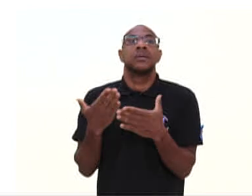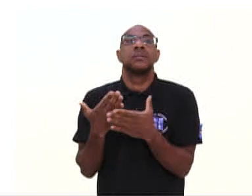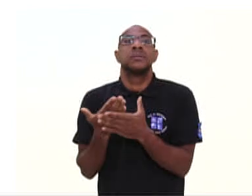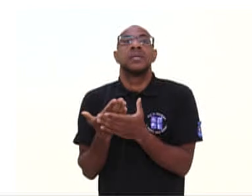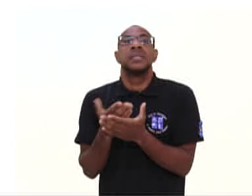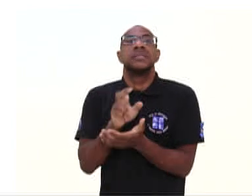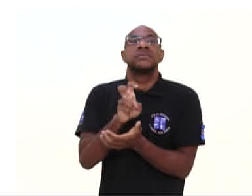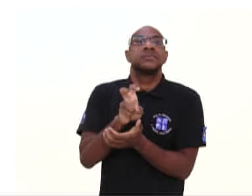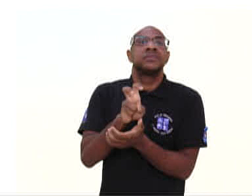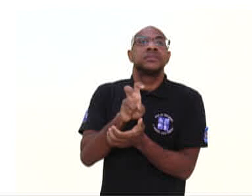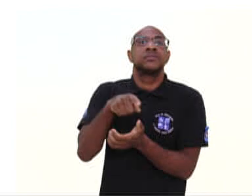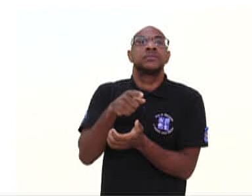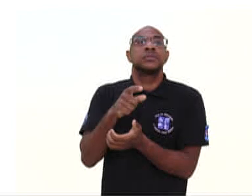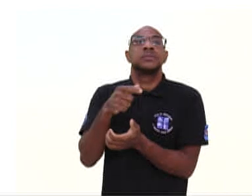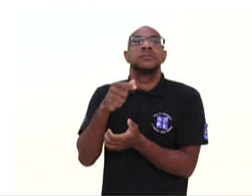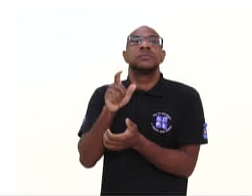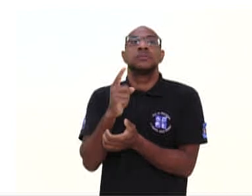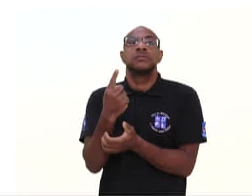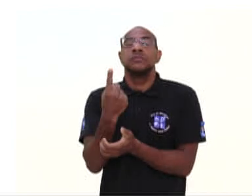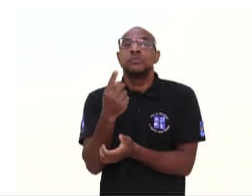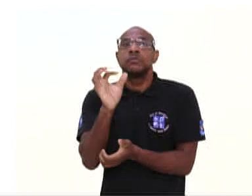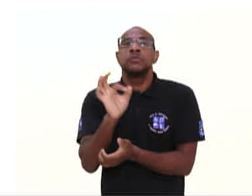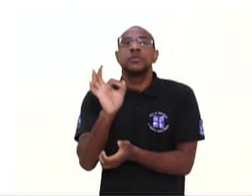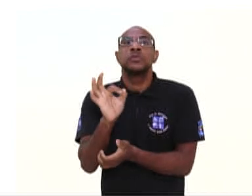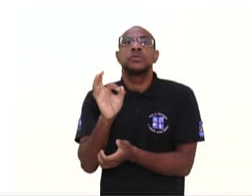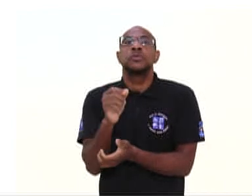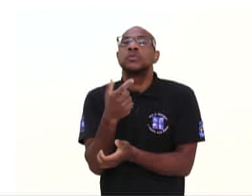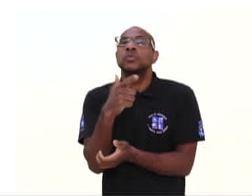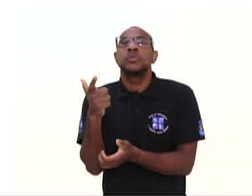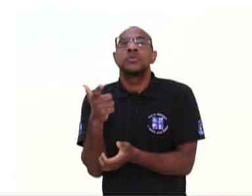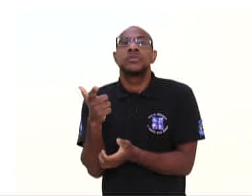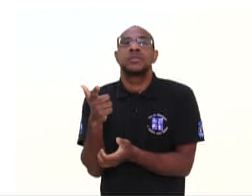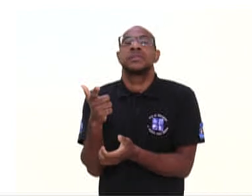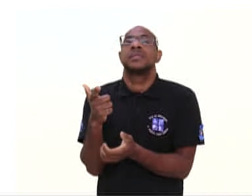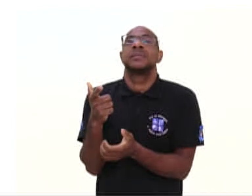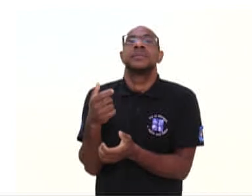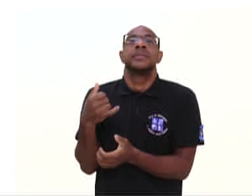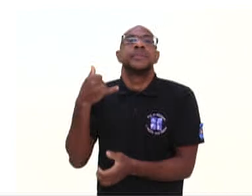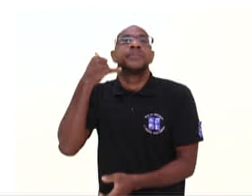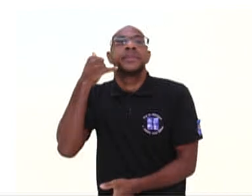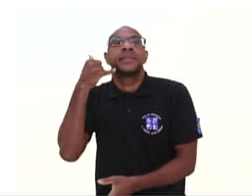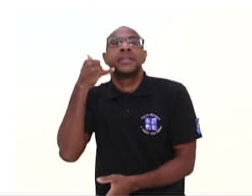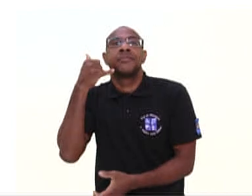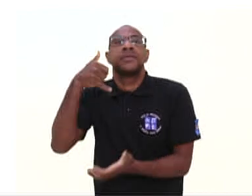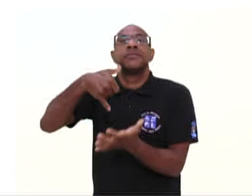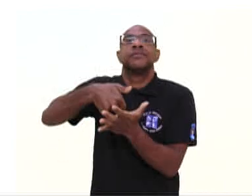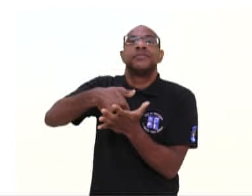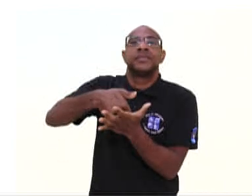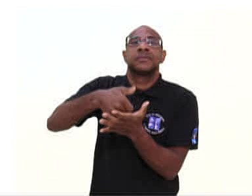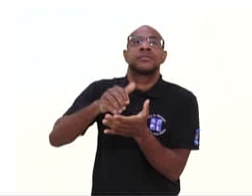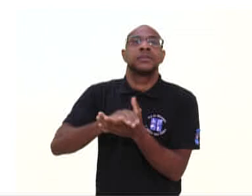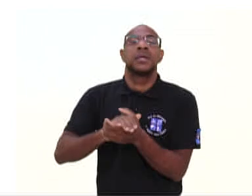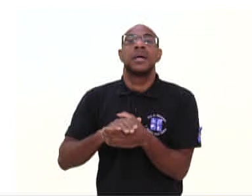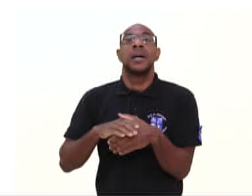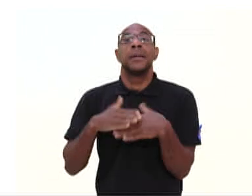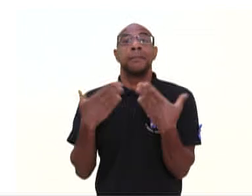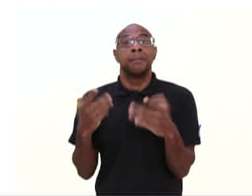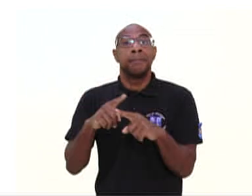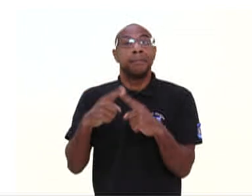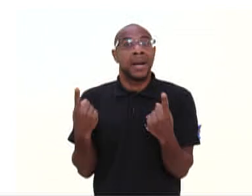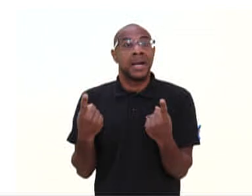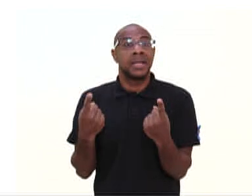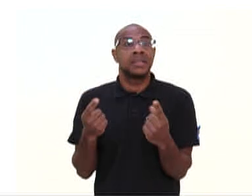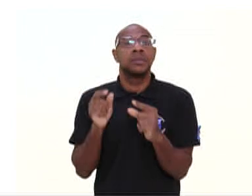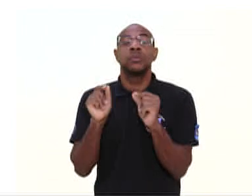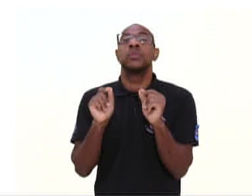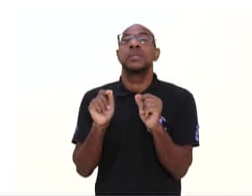fixo convencional estava presente em 28,4% dos domicílios. Por outro lado, a parcela